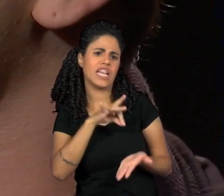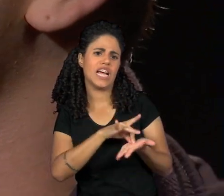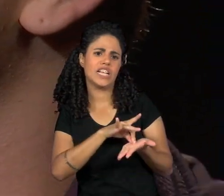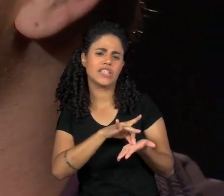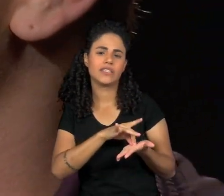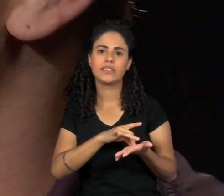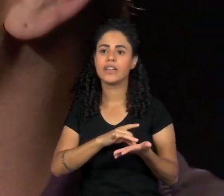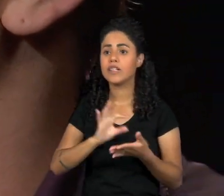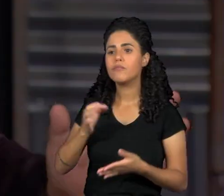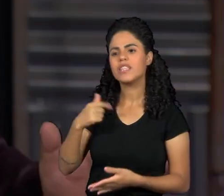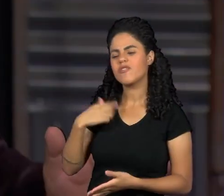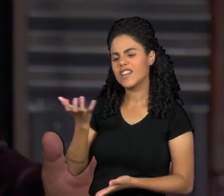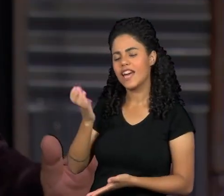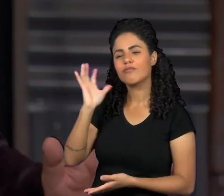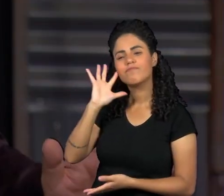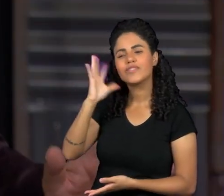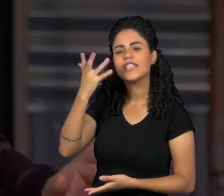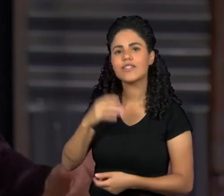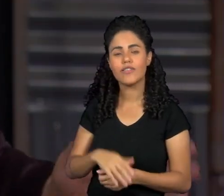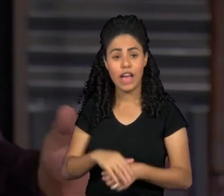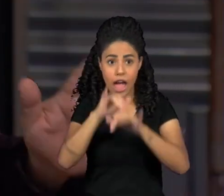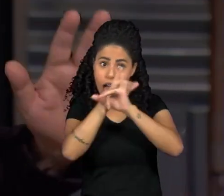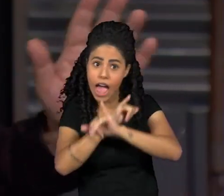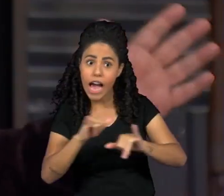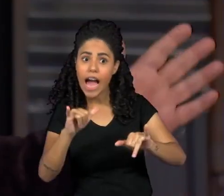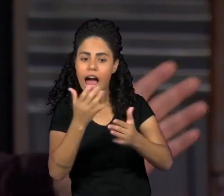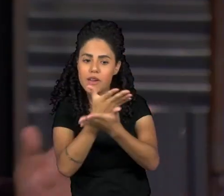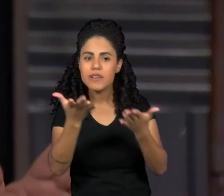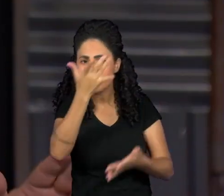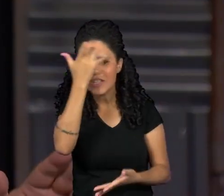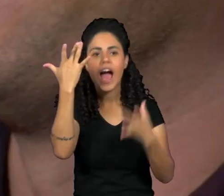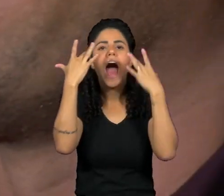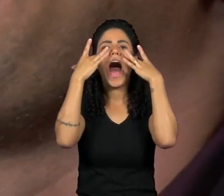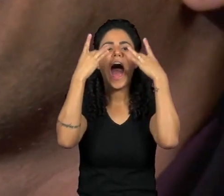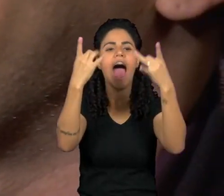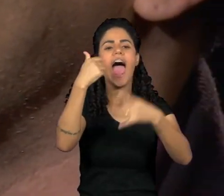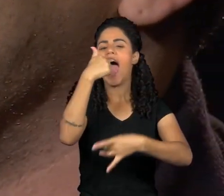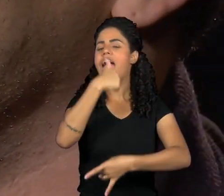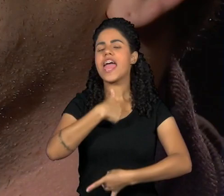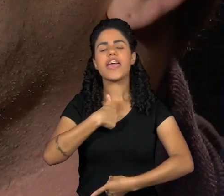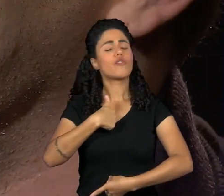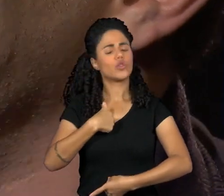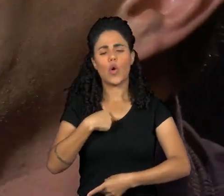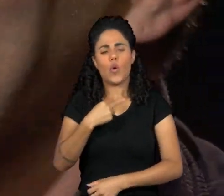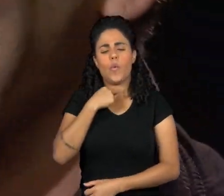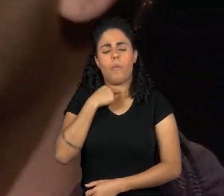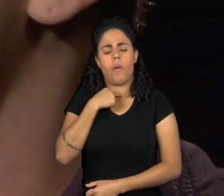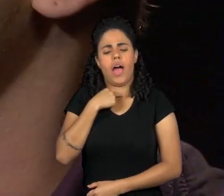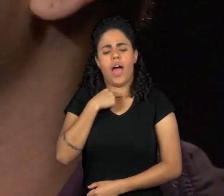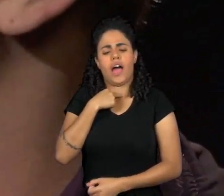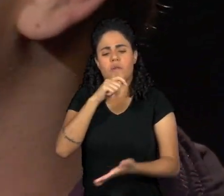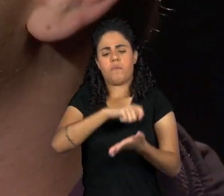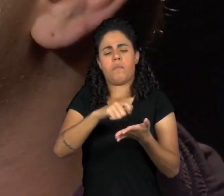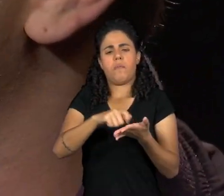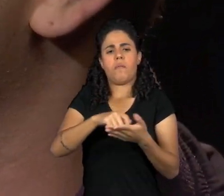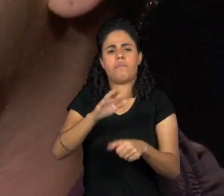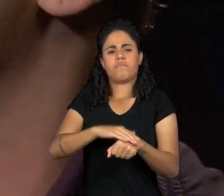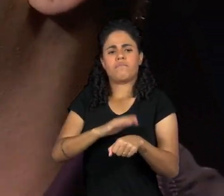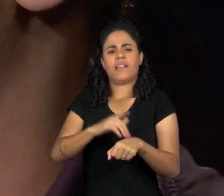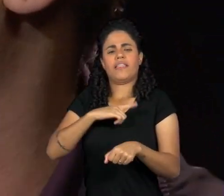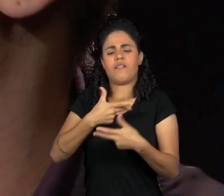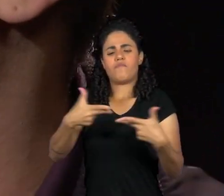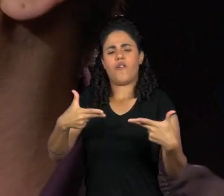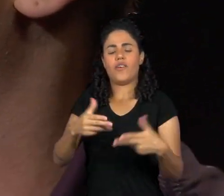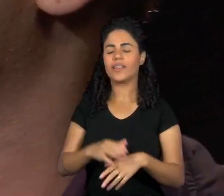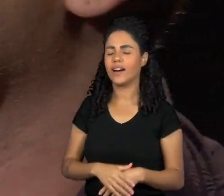isso se resolva Ou isso também. é um recado para todo mundo? Ó, atenção, estou ocupado com os meus afazeres. Essa parte é a mais difícil.